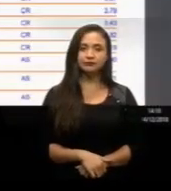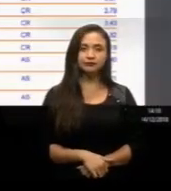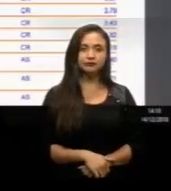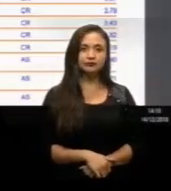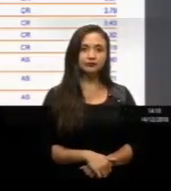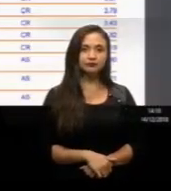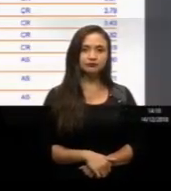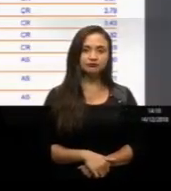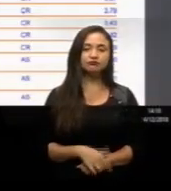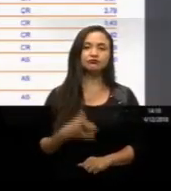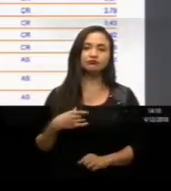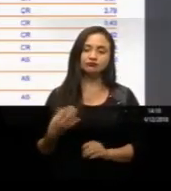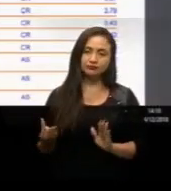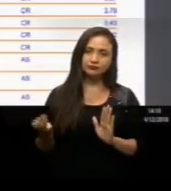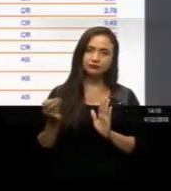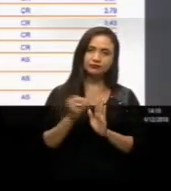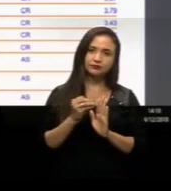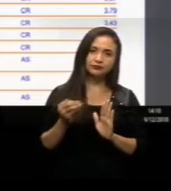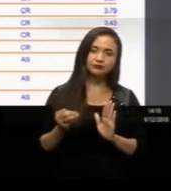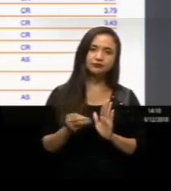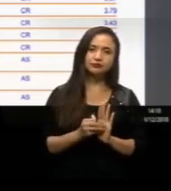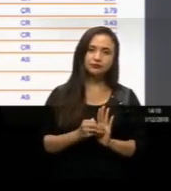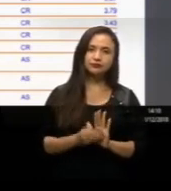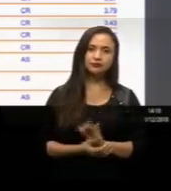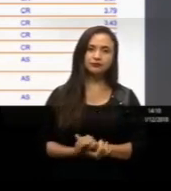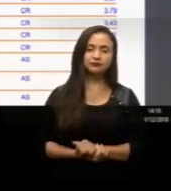Insere o item.